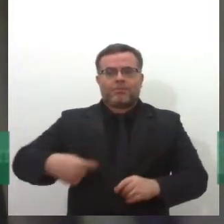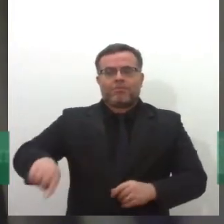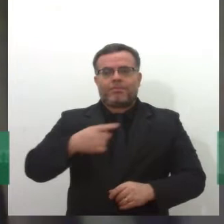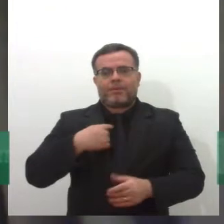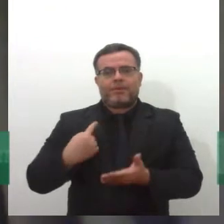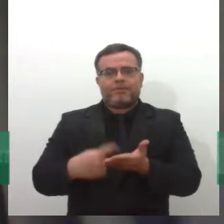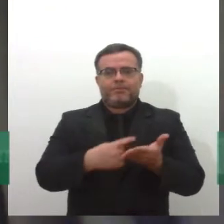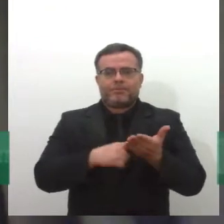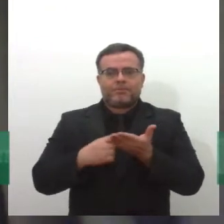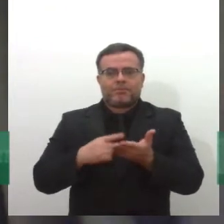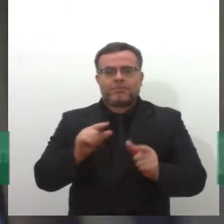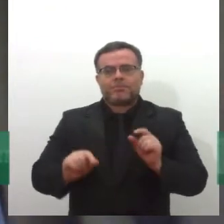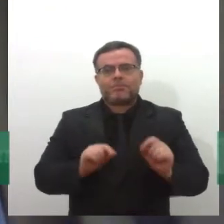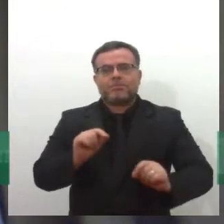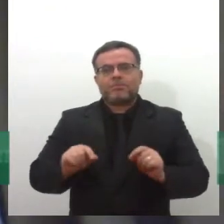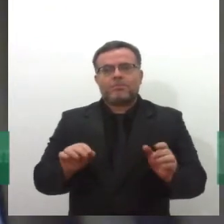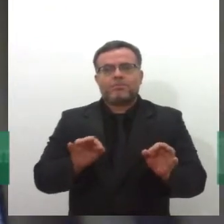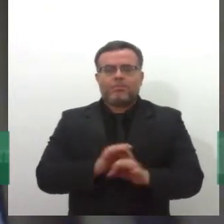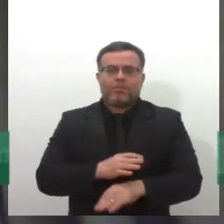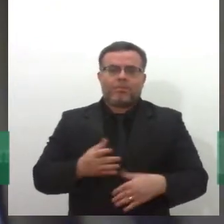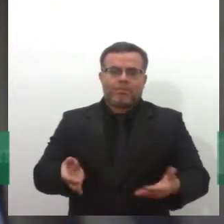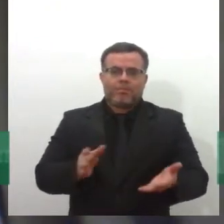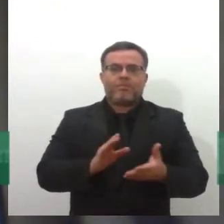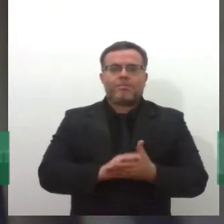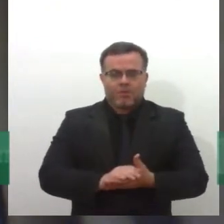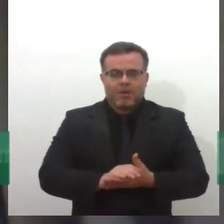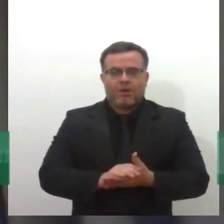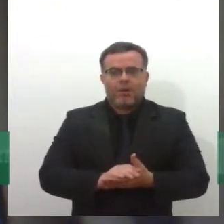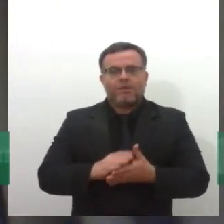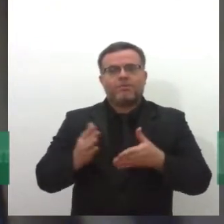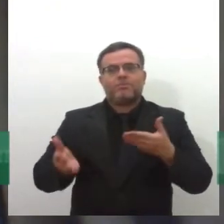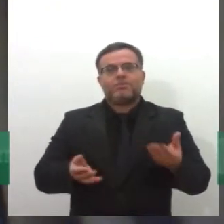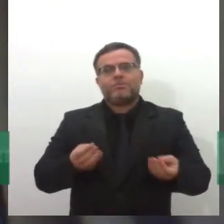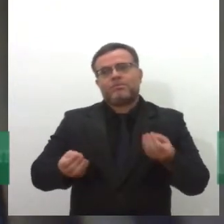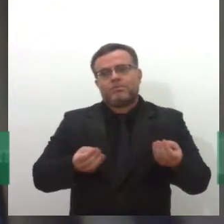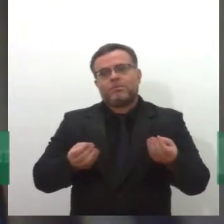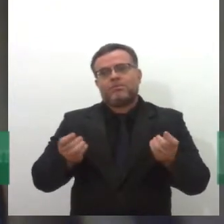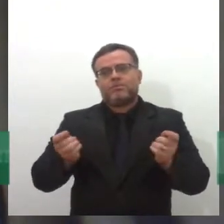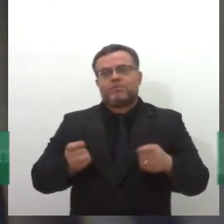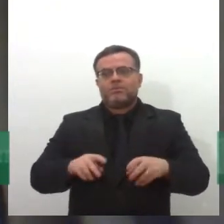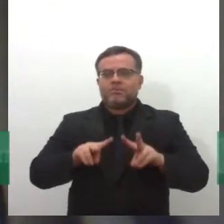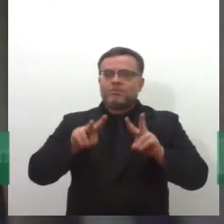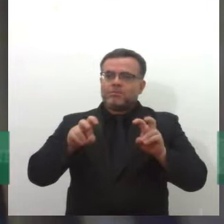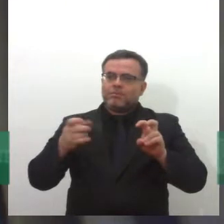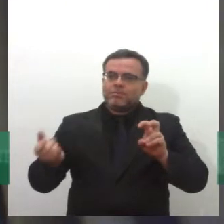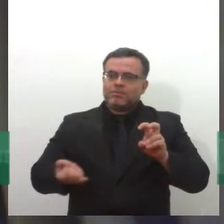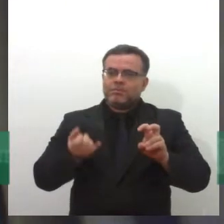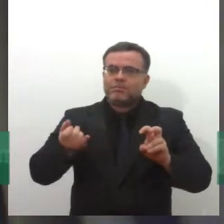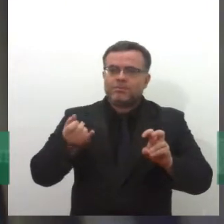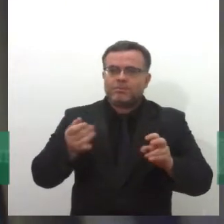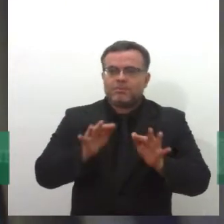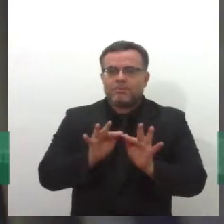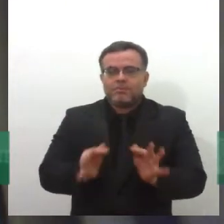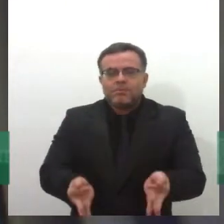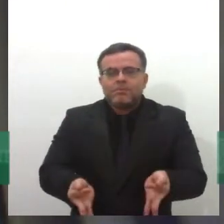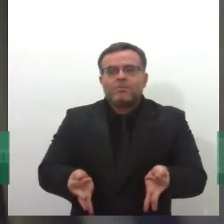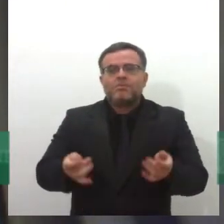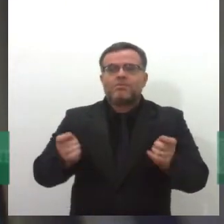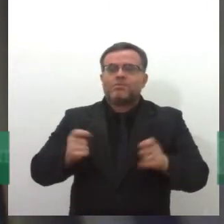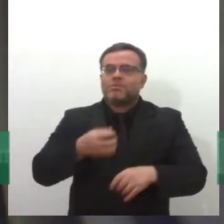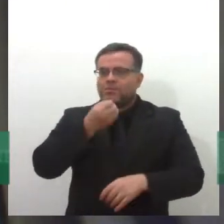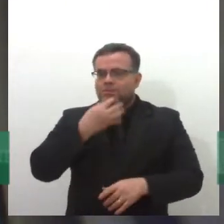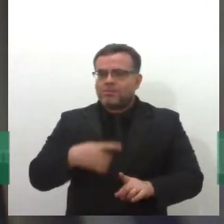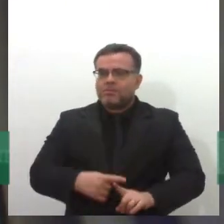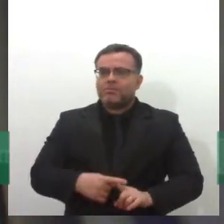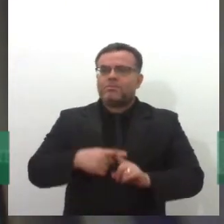reforma tributária ampla, no entendimento do mercado, a lei complementar que passou é, sim, extremamente positiva,